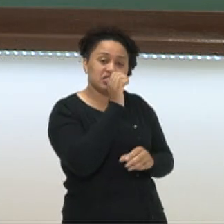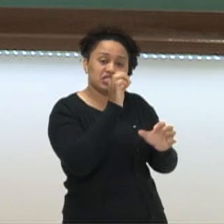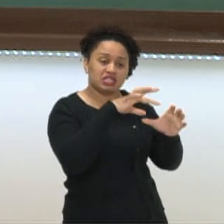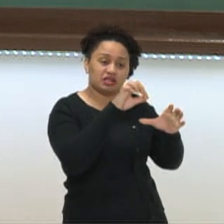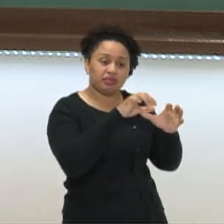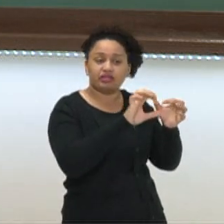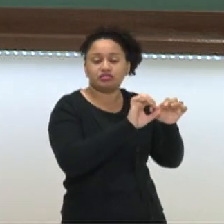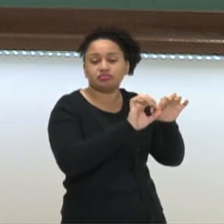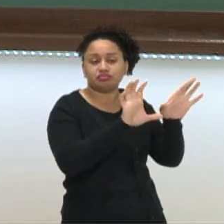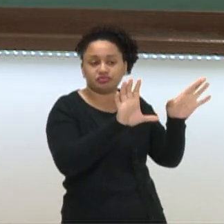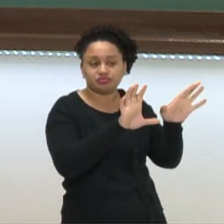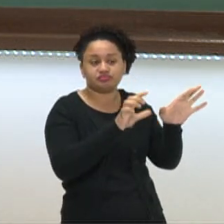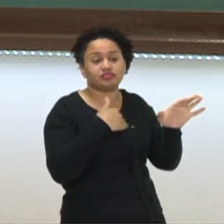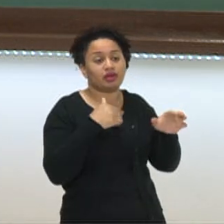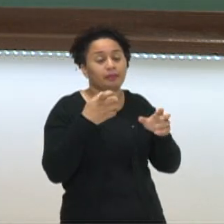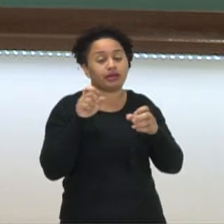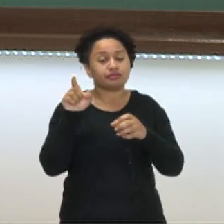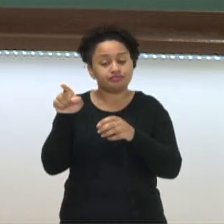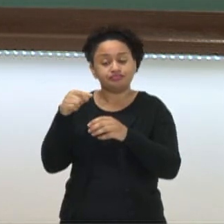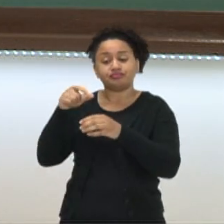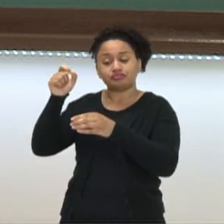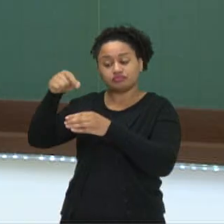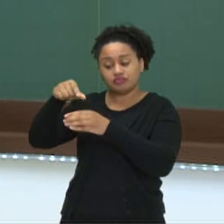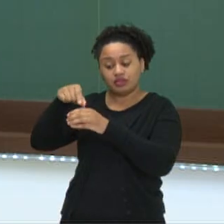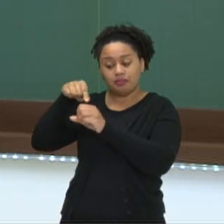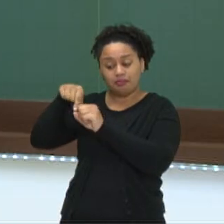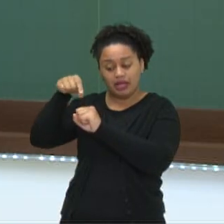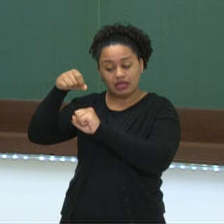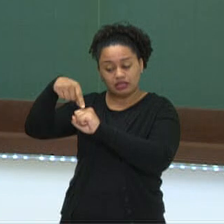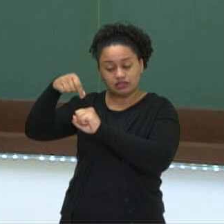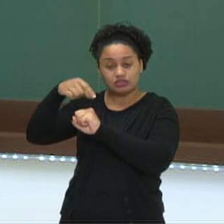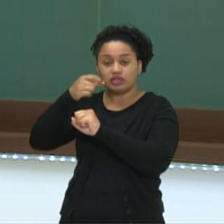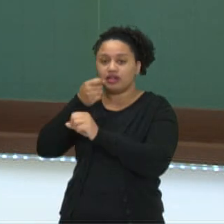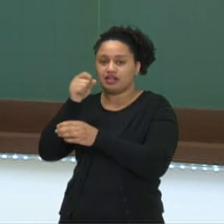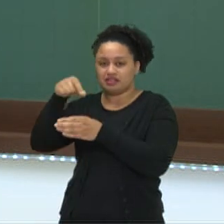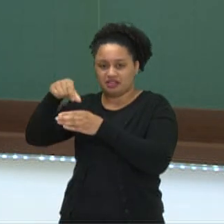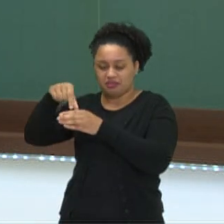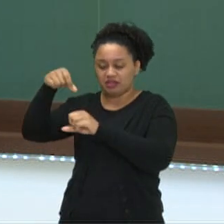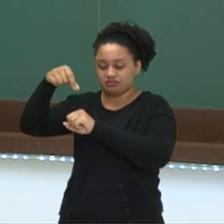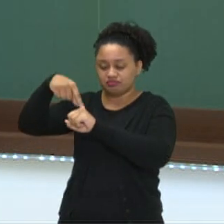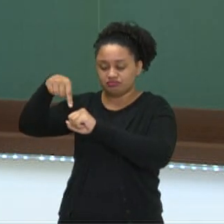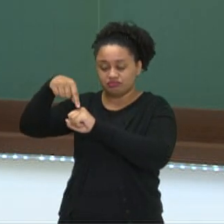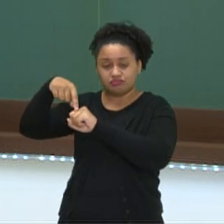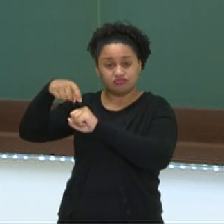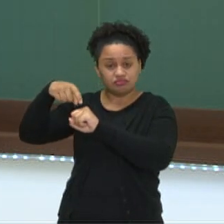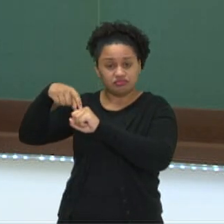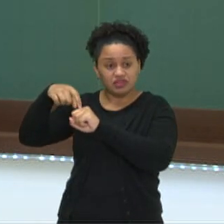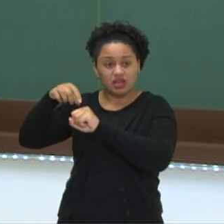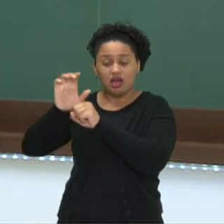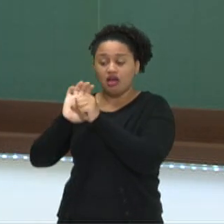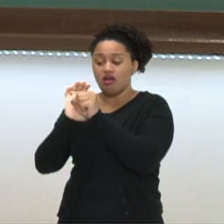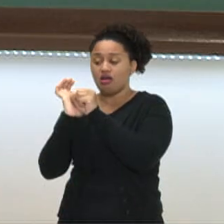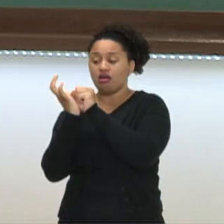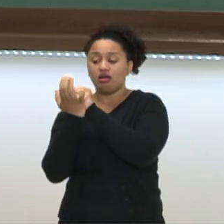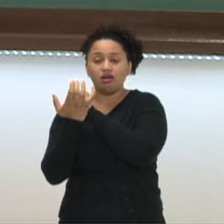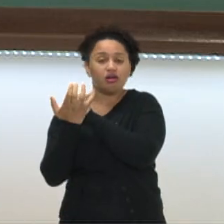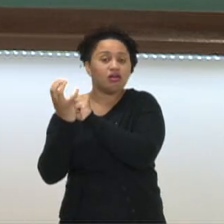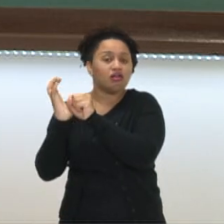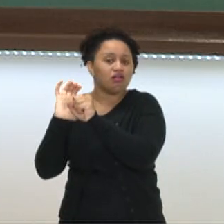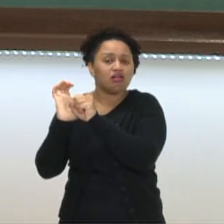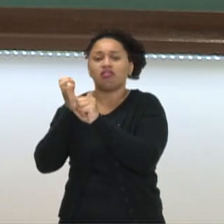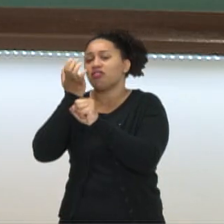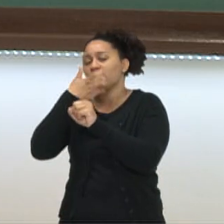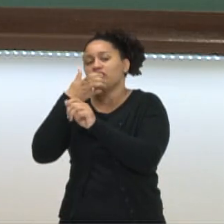semente nua, veja bem, ela está protegida pelo fruto. Olha que coisa mais linda,